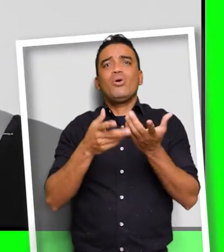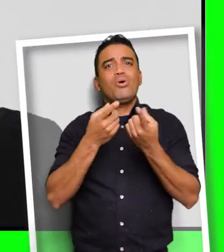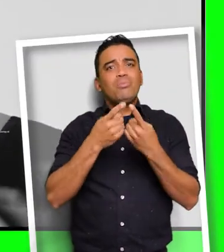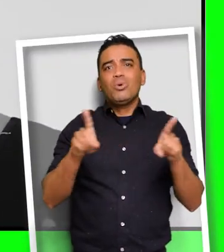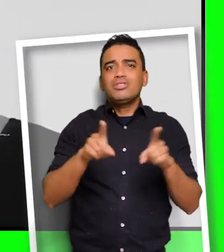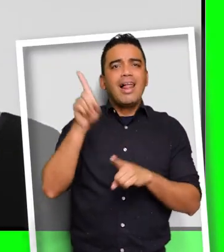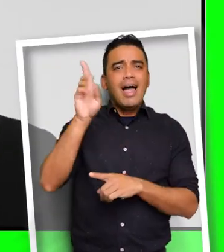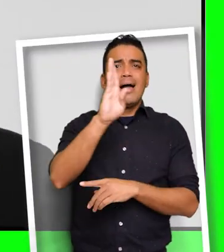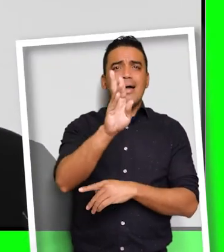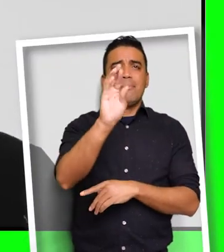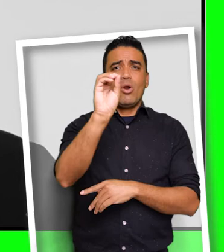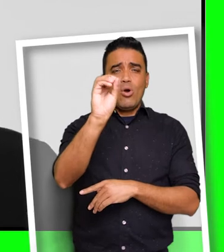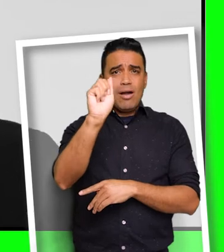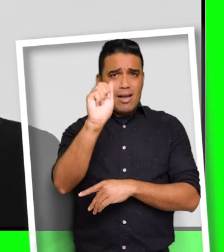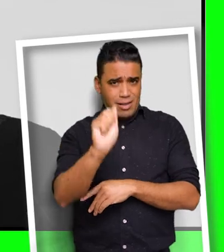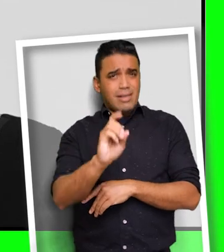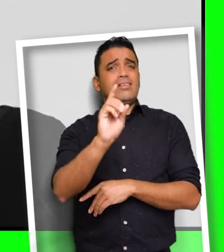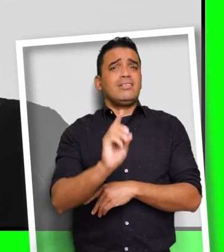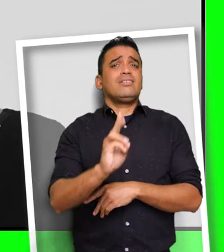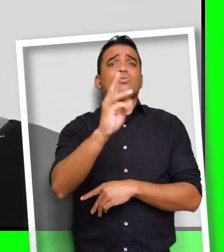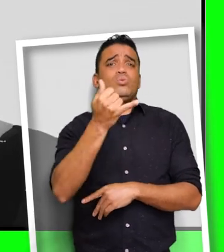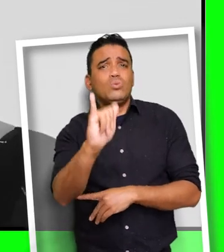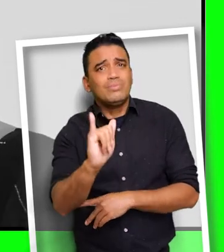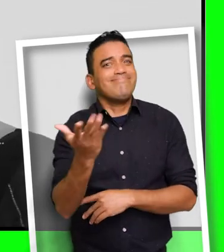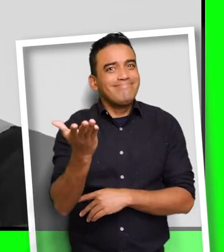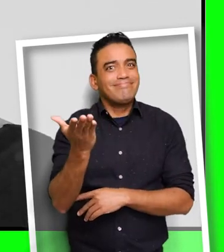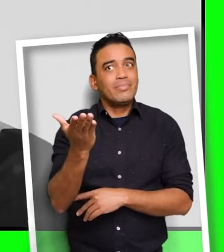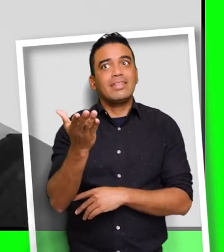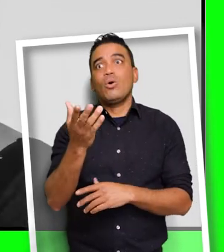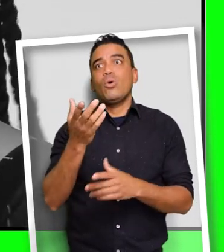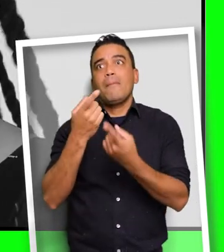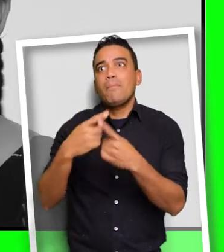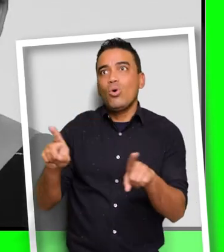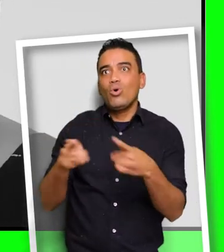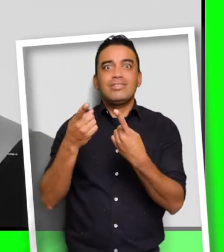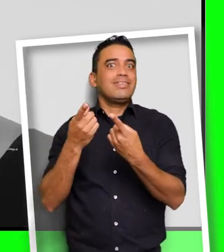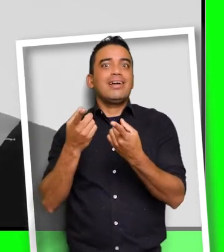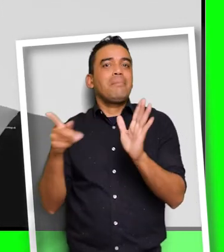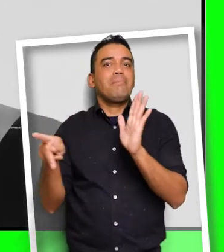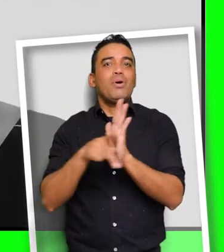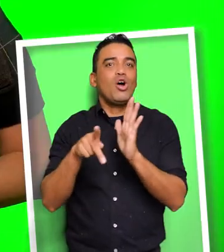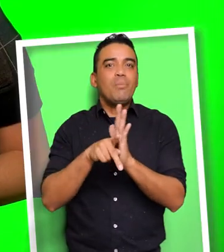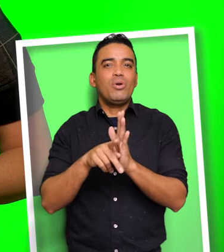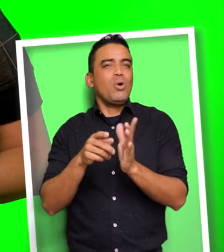sentido você ter uma música no meio do filme, porque na verdade aquela música é um número, de um cabaré.